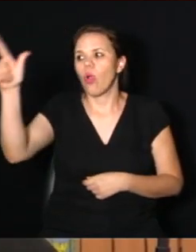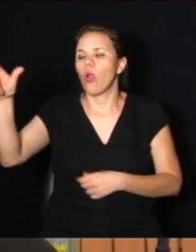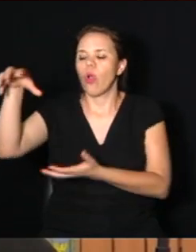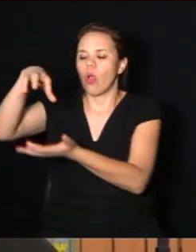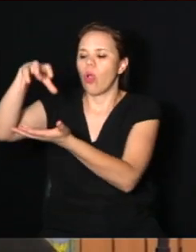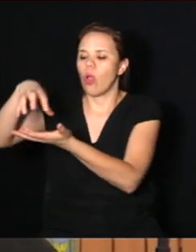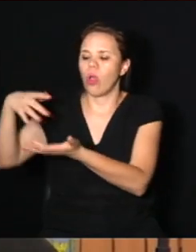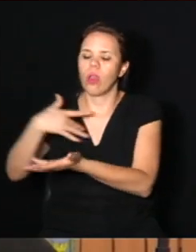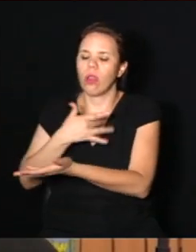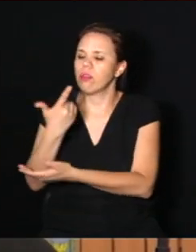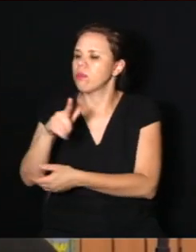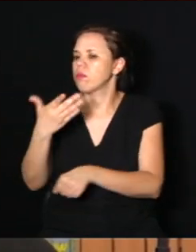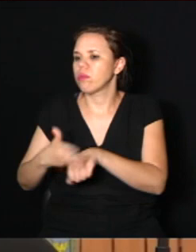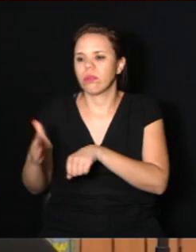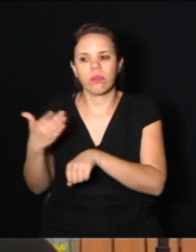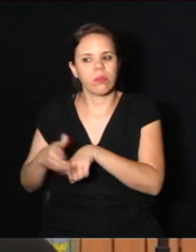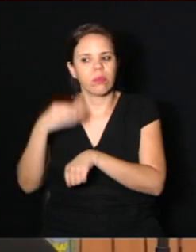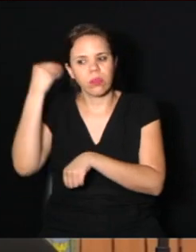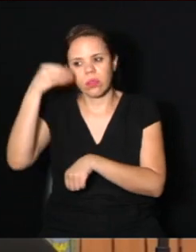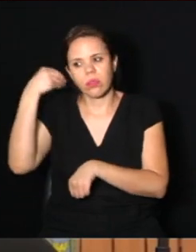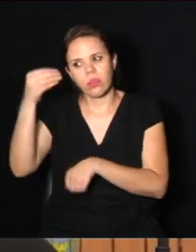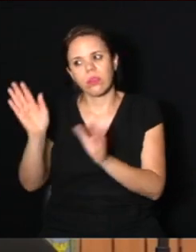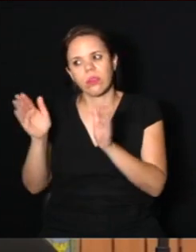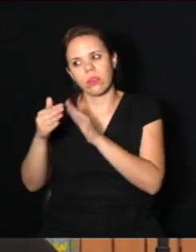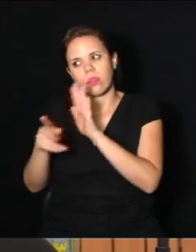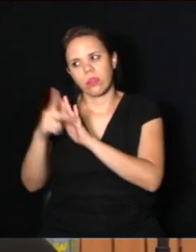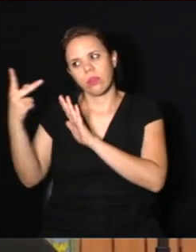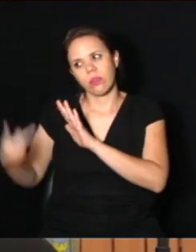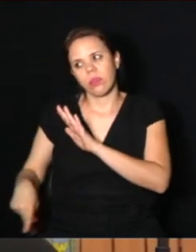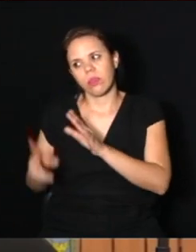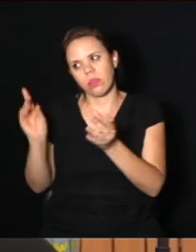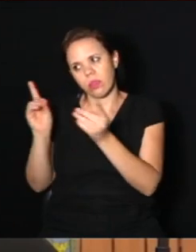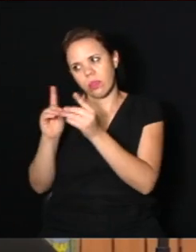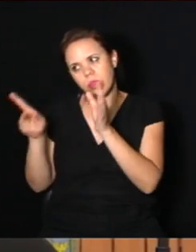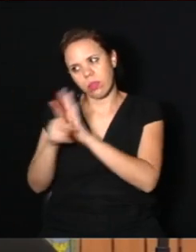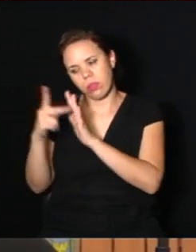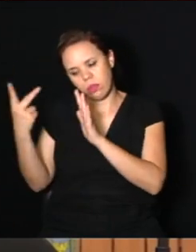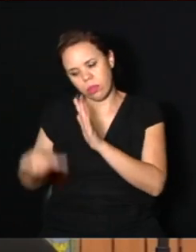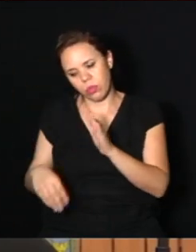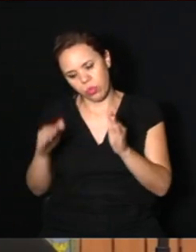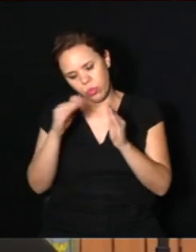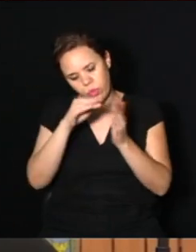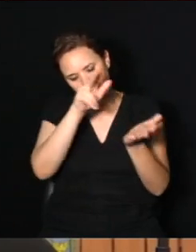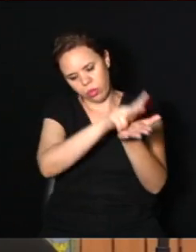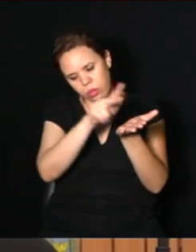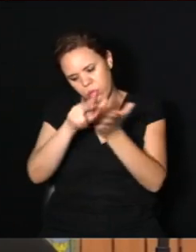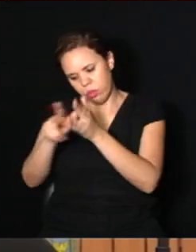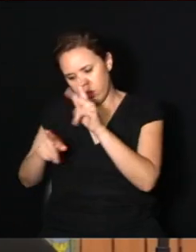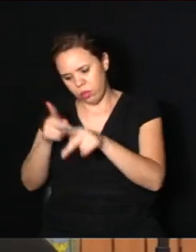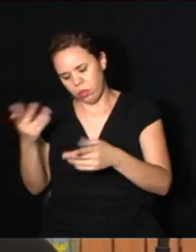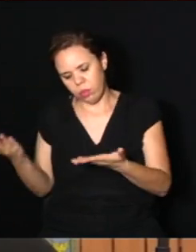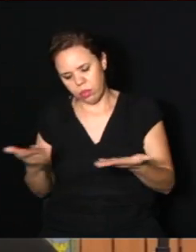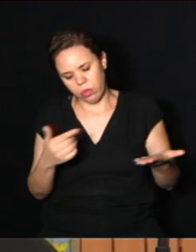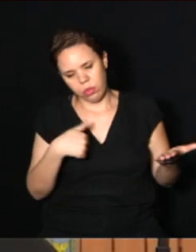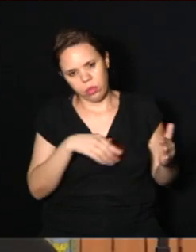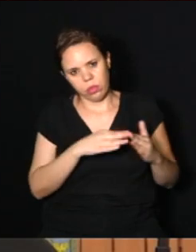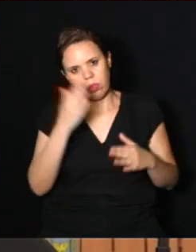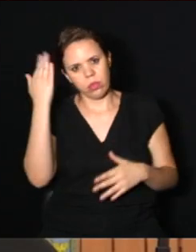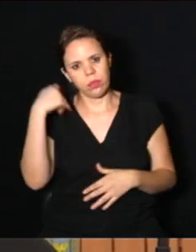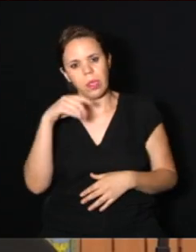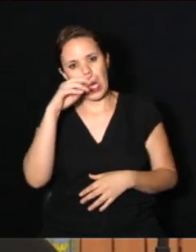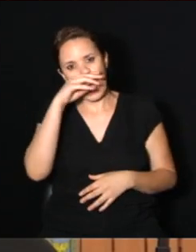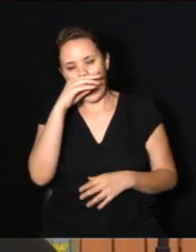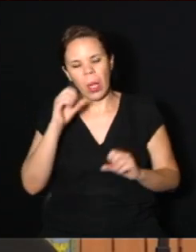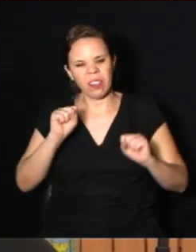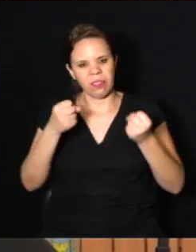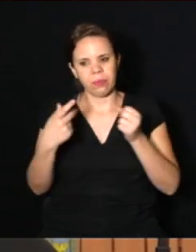tem treinamento específico para esse atendimento. Então, nós acolhemos em casa, todos sabemos que o